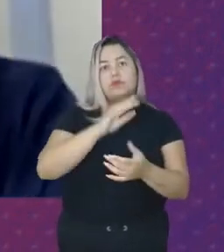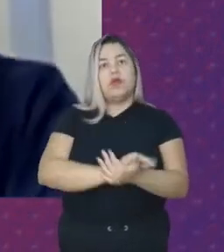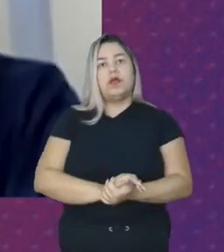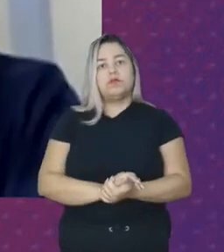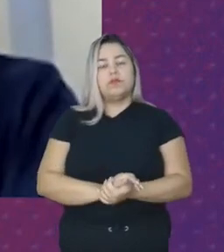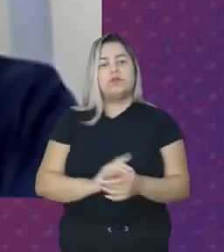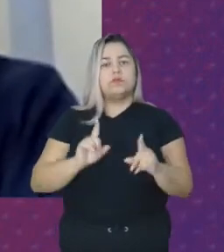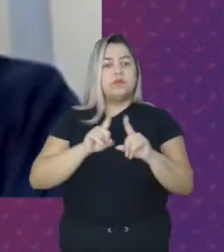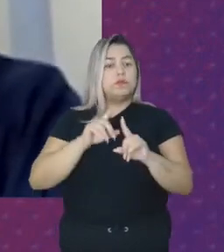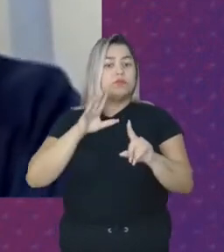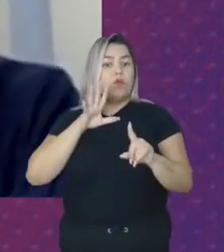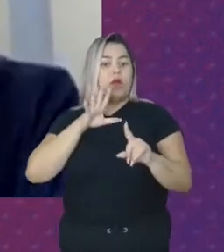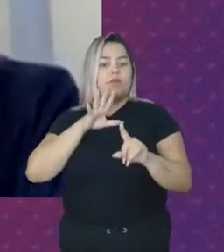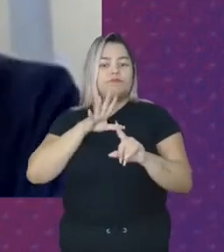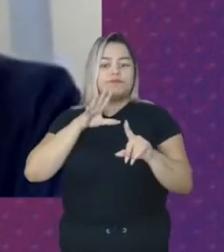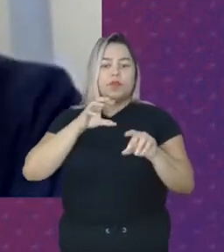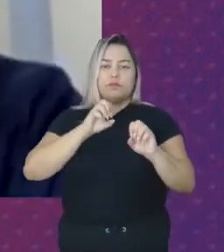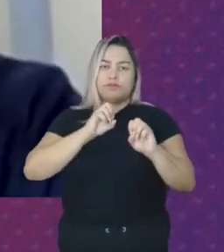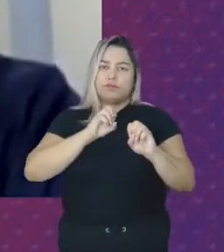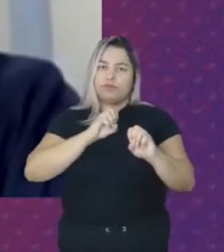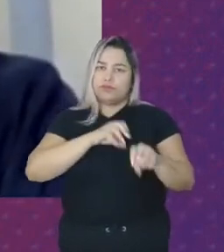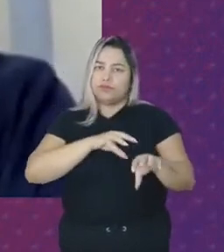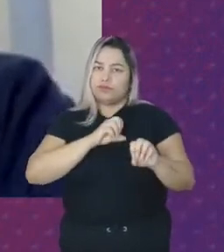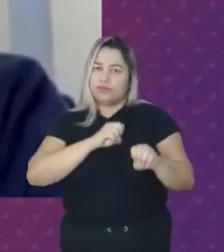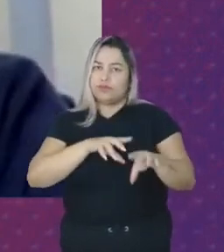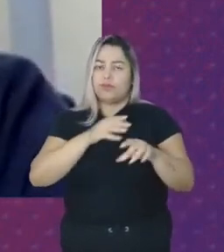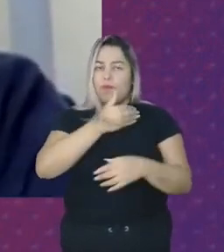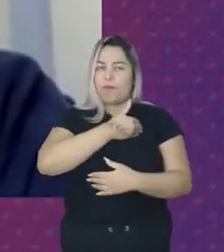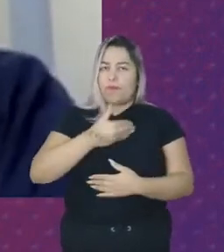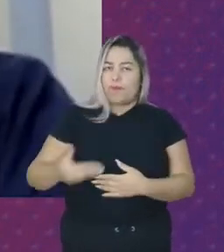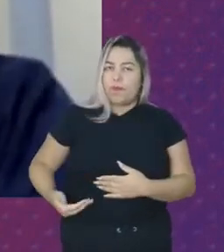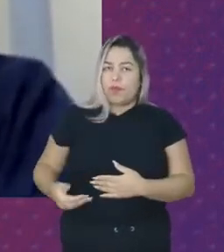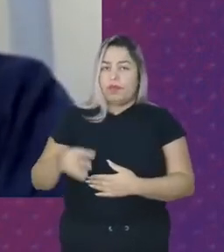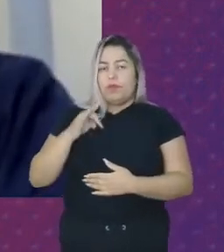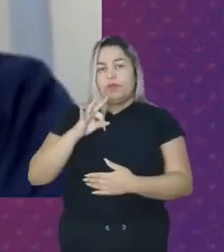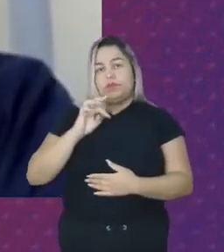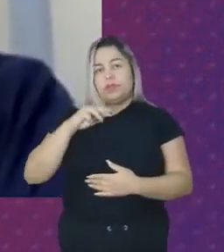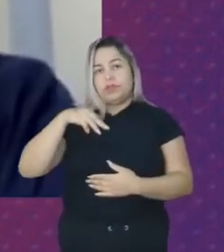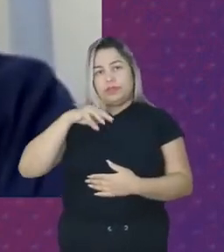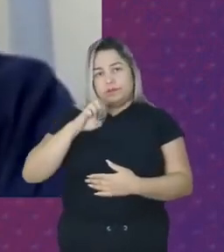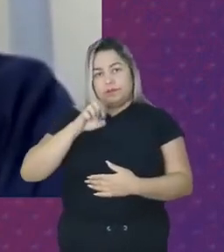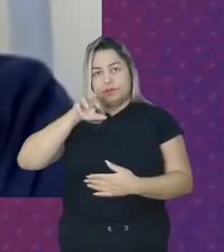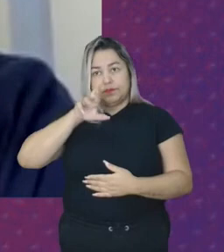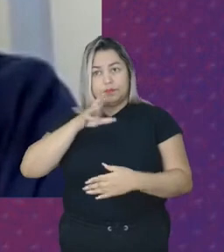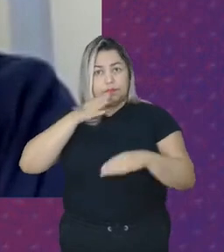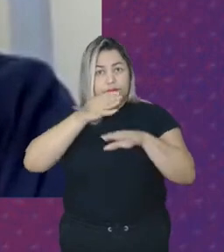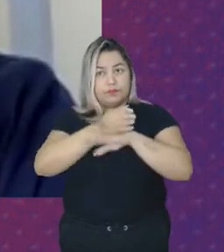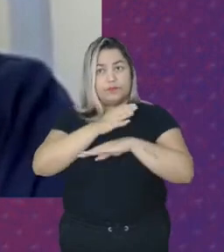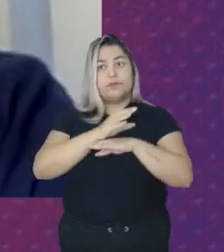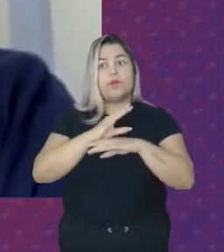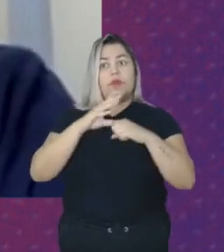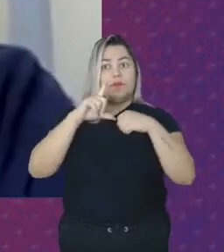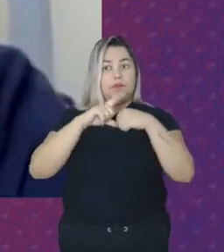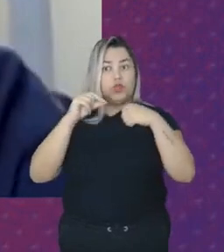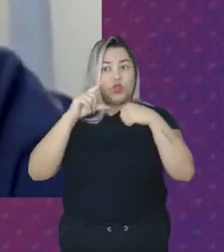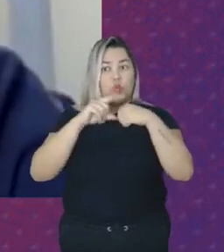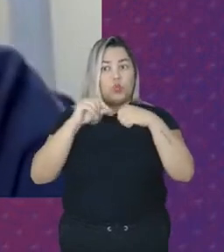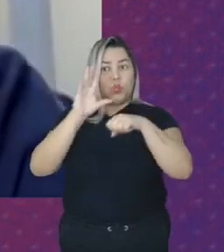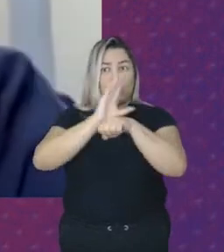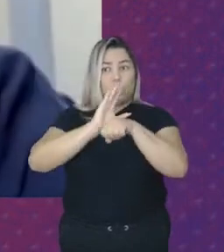né, de ataque à educação, ainda no governo Temer, foi a aprovação da Emenda